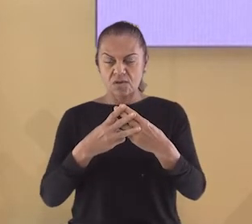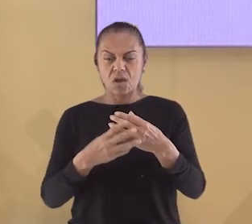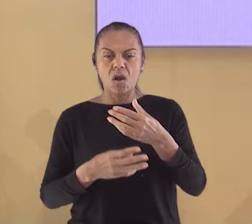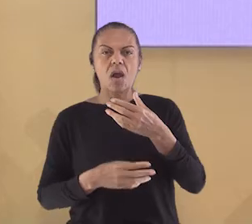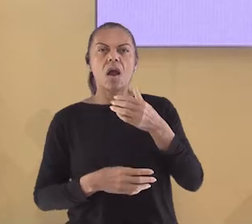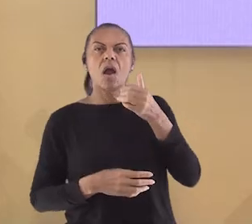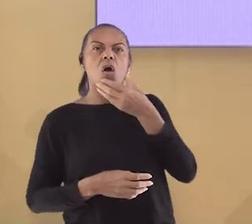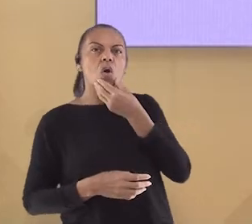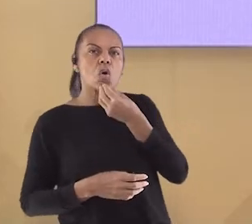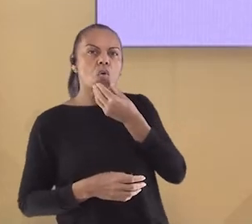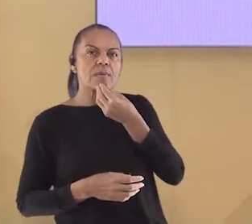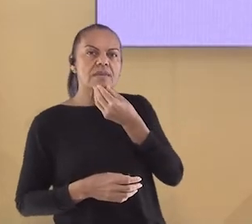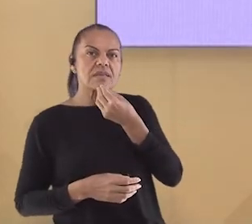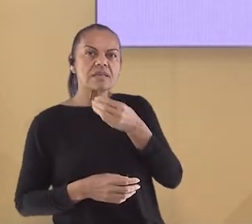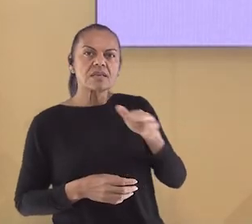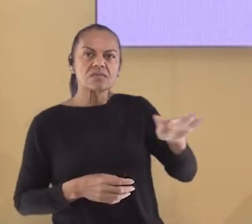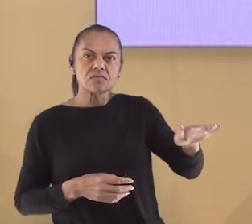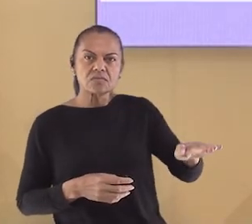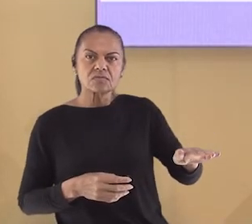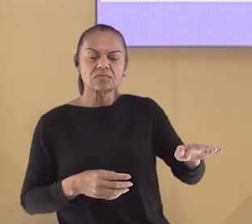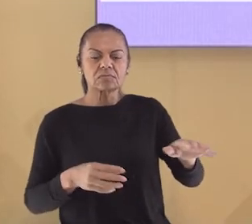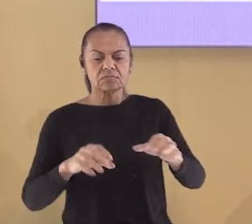Bat Mitzvah.